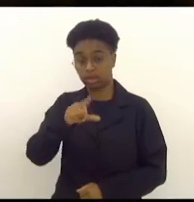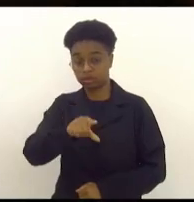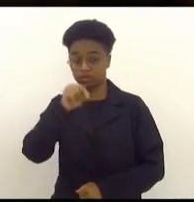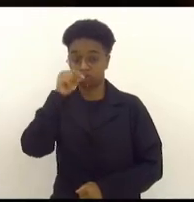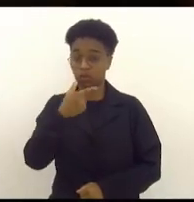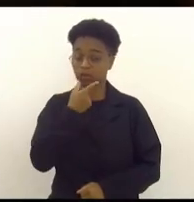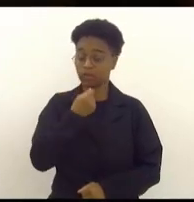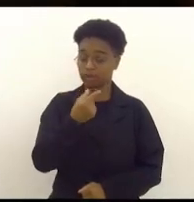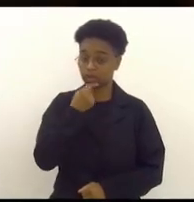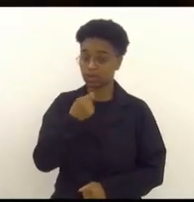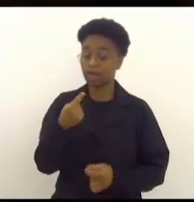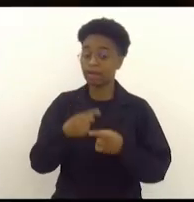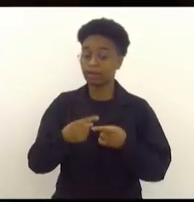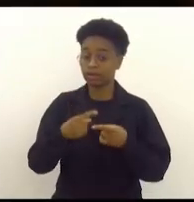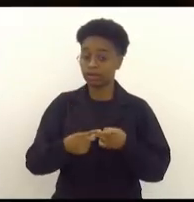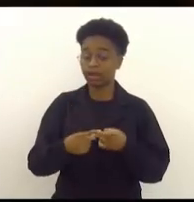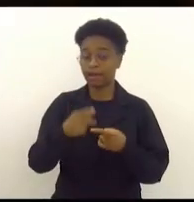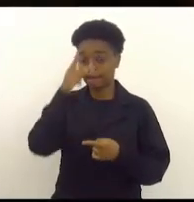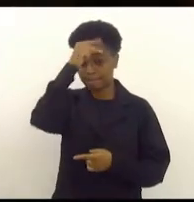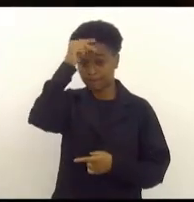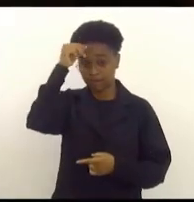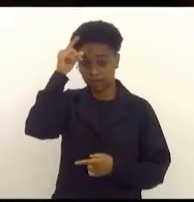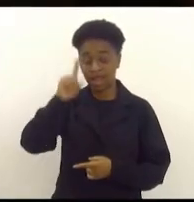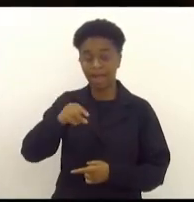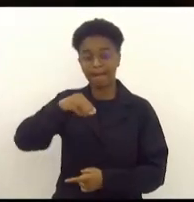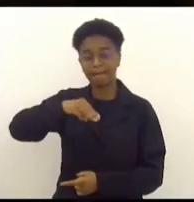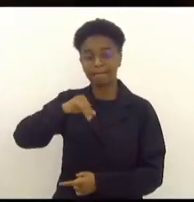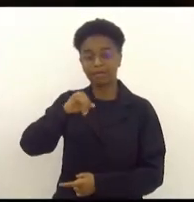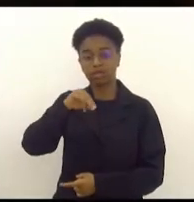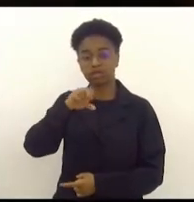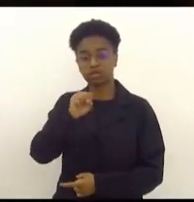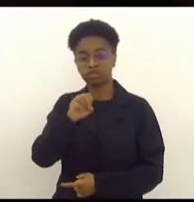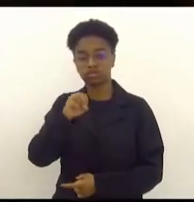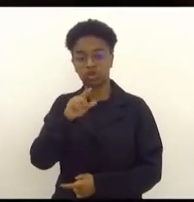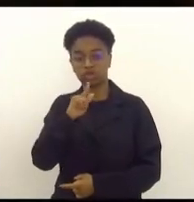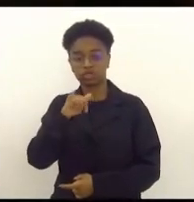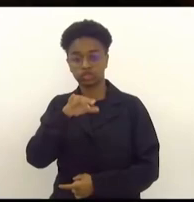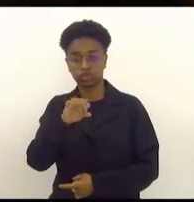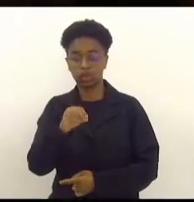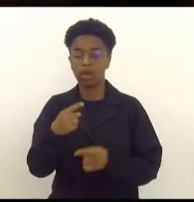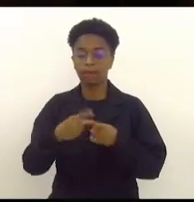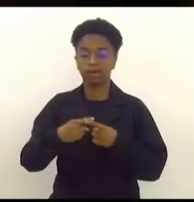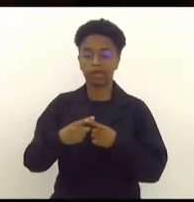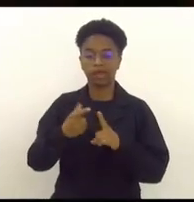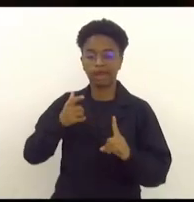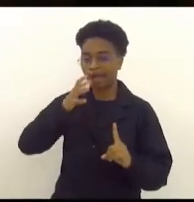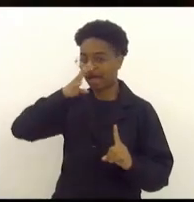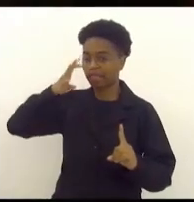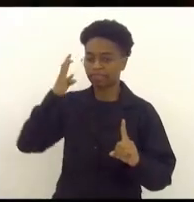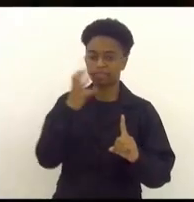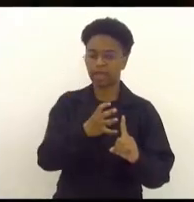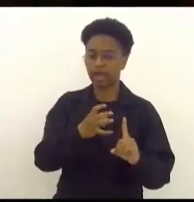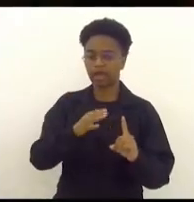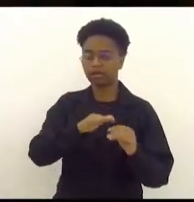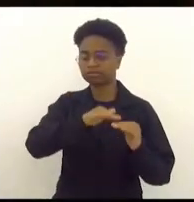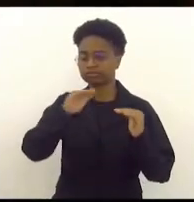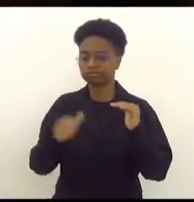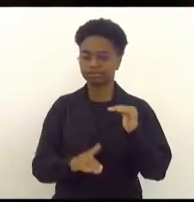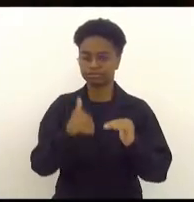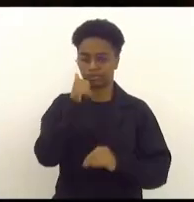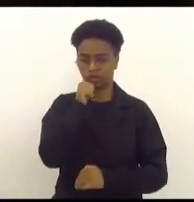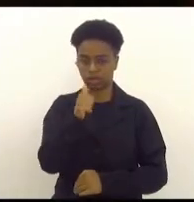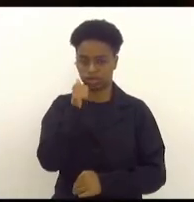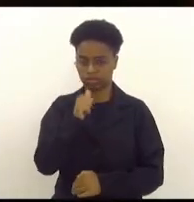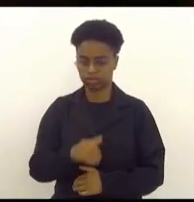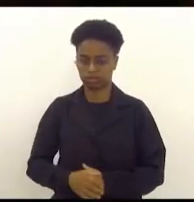meninos é que o prefeito é misógino o prefeito ataca diz qualifica descrevencia as mulheres